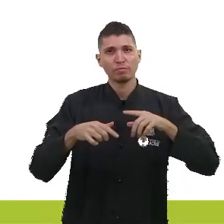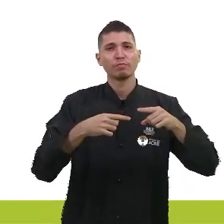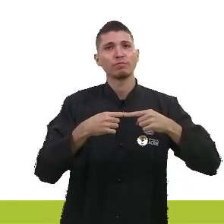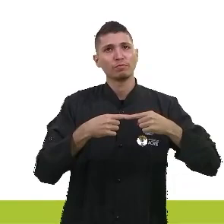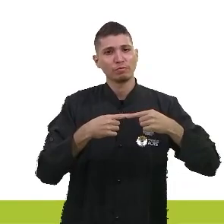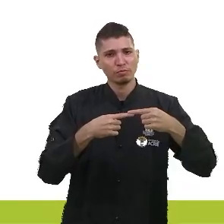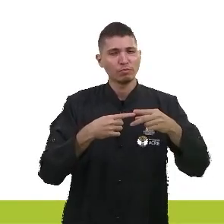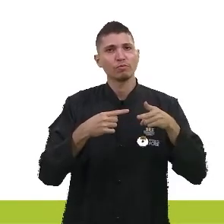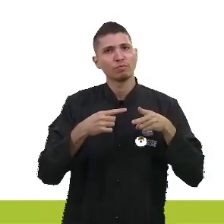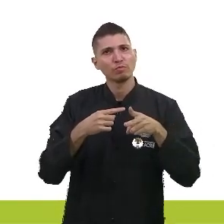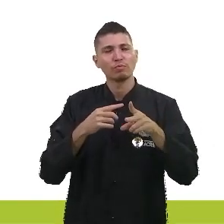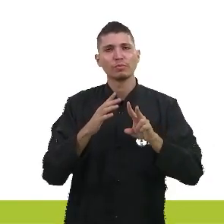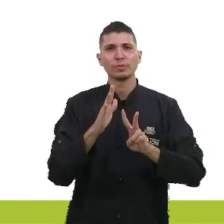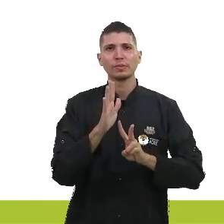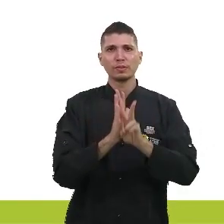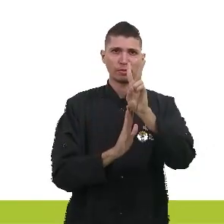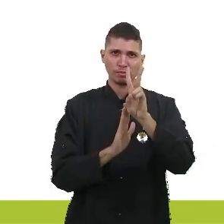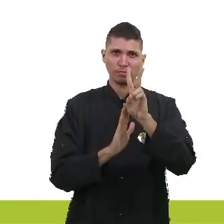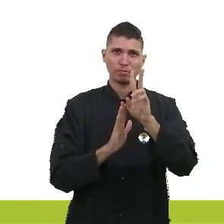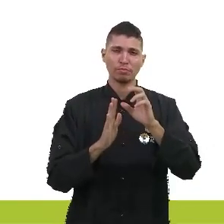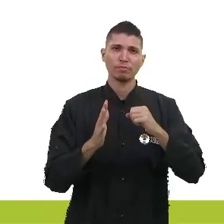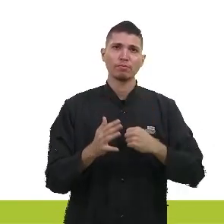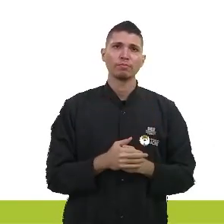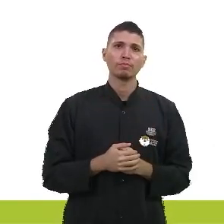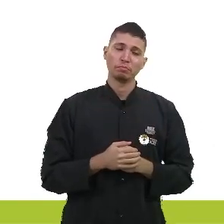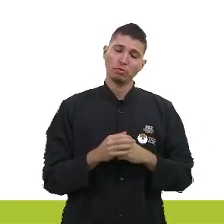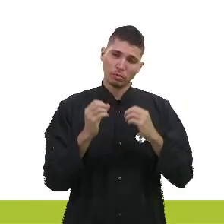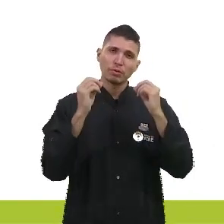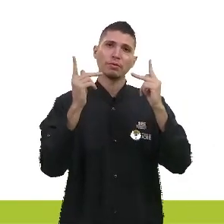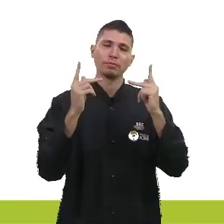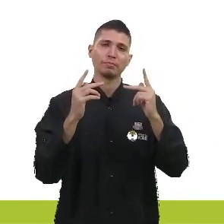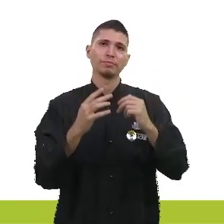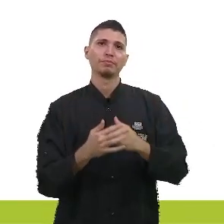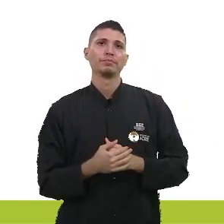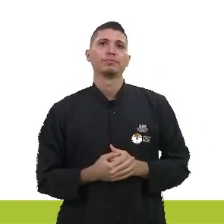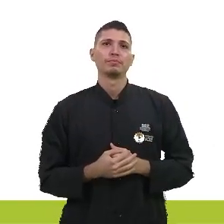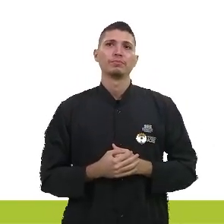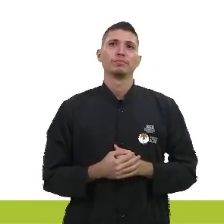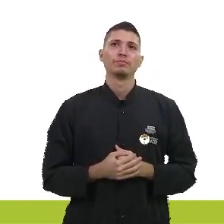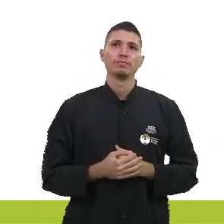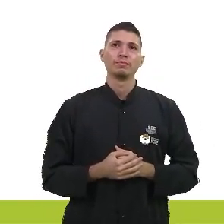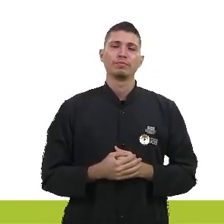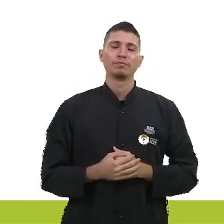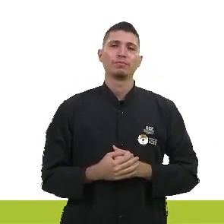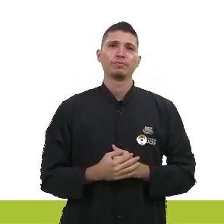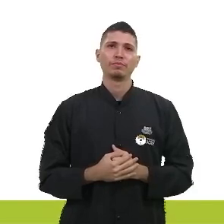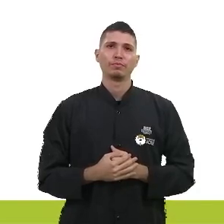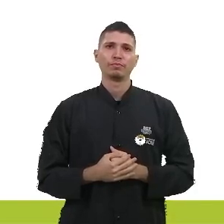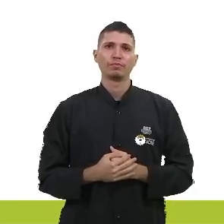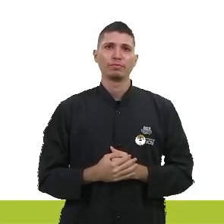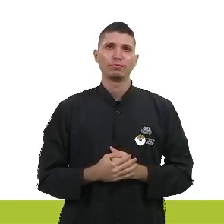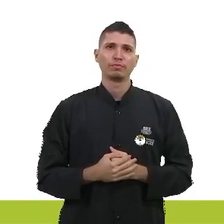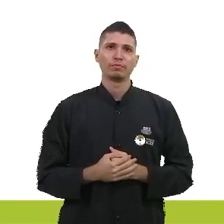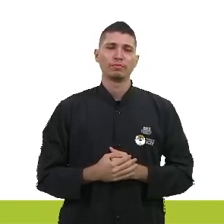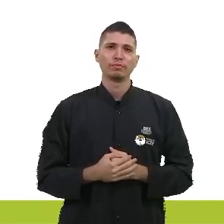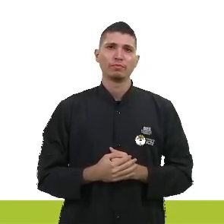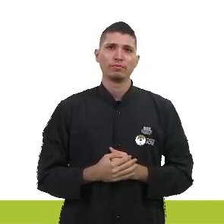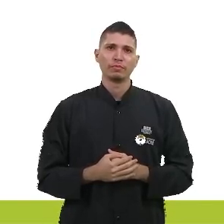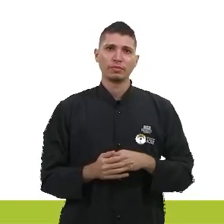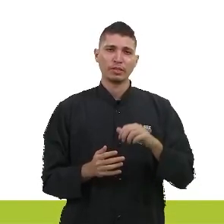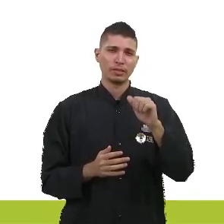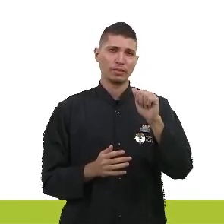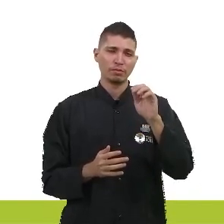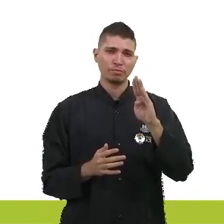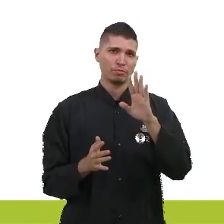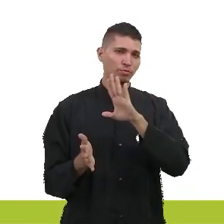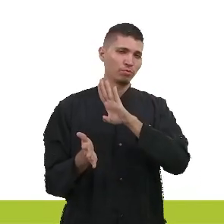o somatório da força é zero, beleza. Vamos deixar essa C aqui de lado. Então a gente, ó, a A e a B a gente descarta.